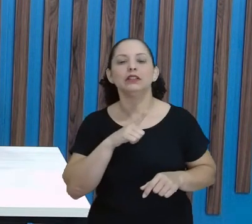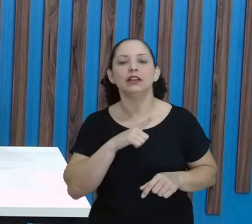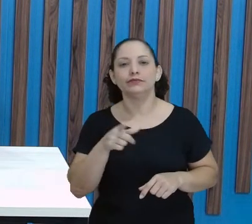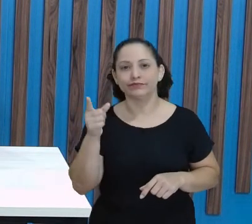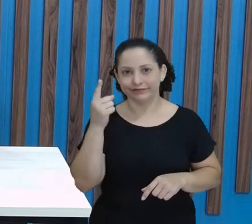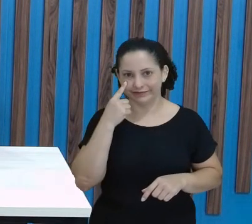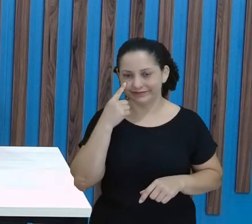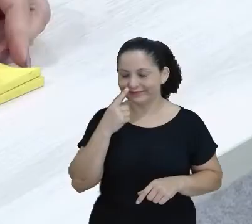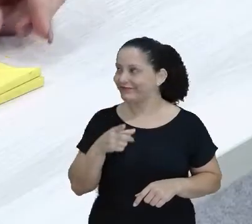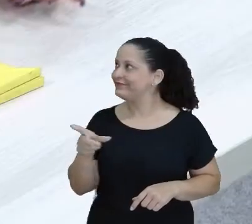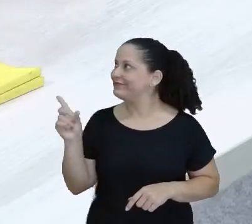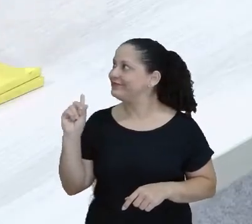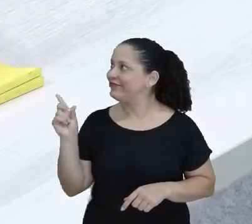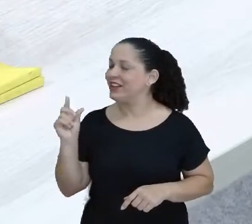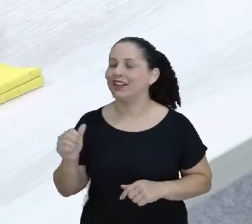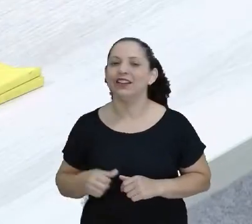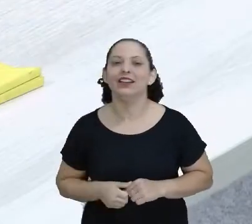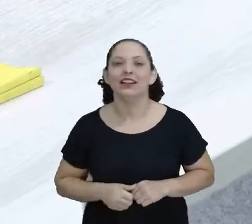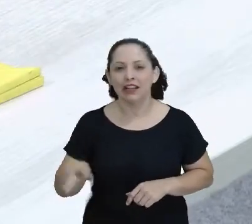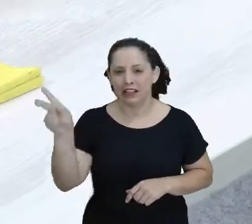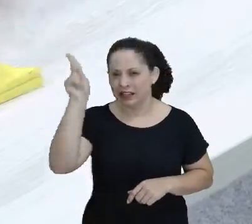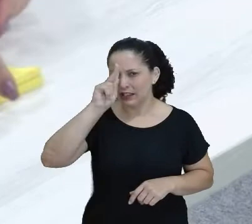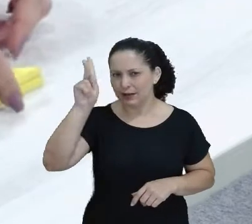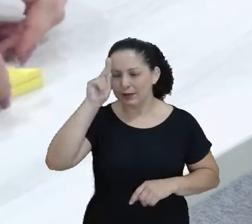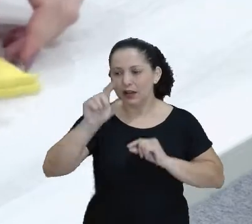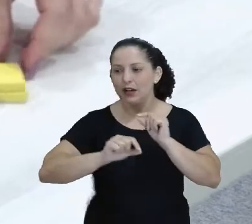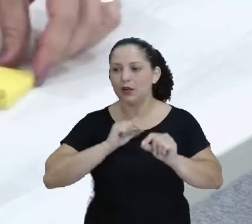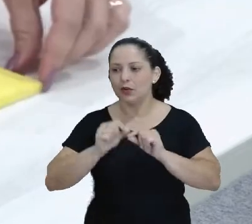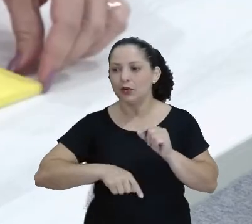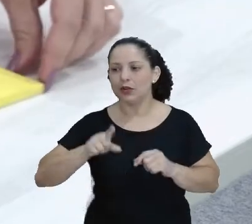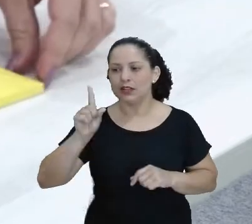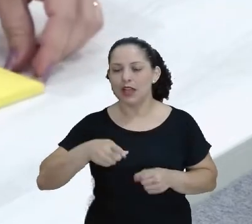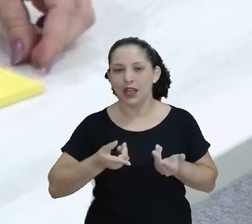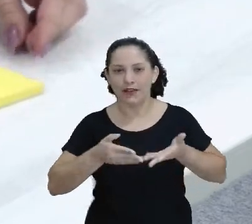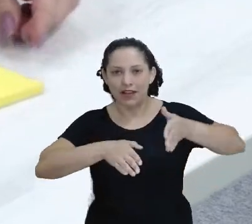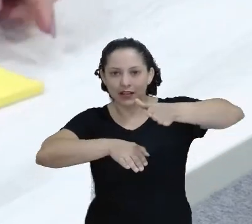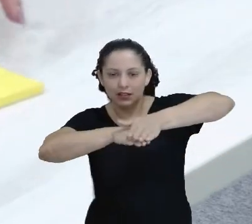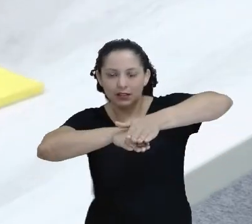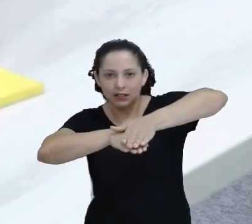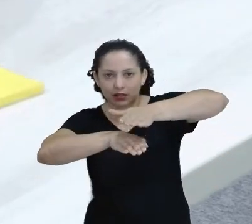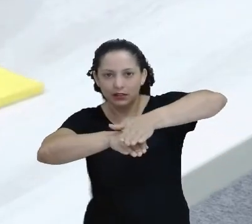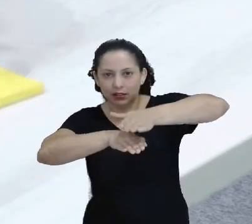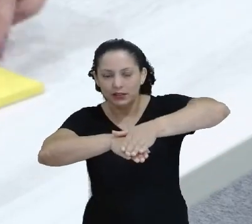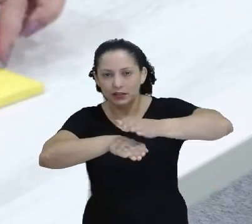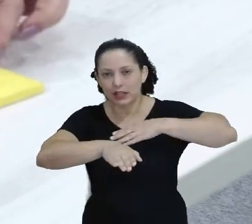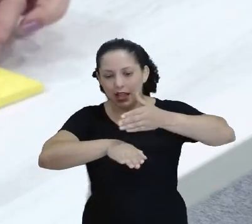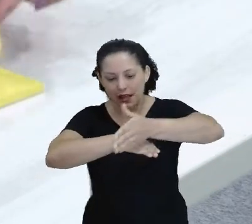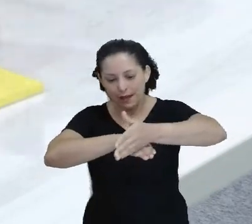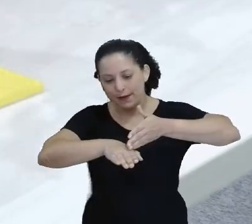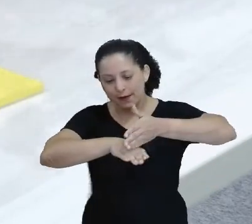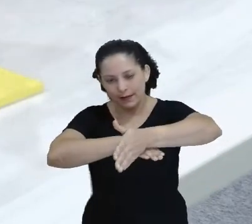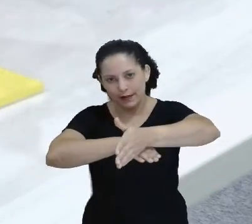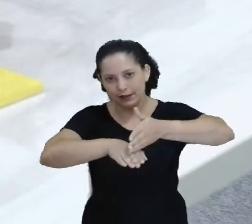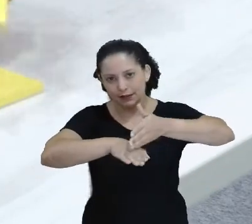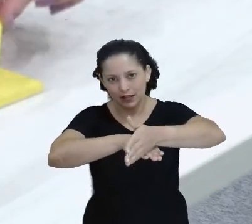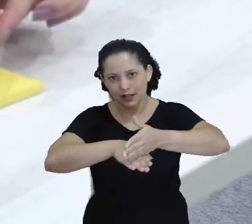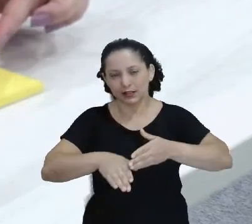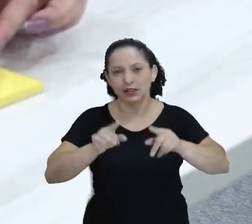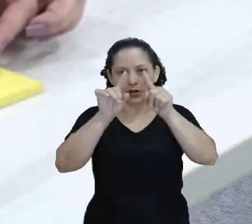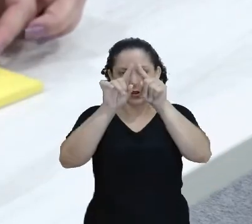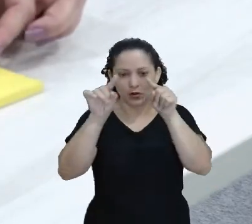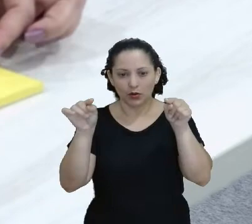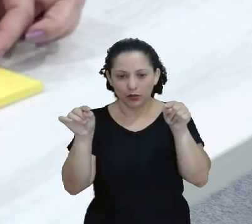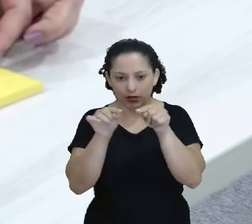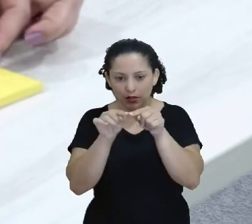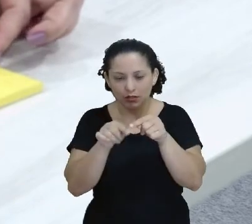que significa sobrepor? Colocar em cima do outro. Então, eu tenho aqui a metade, um triângulo pequeno é